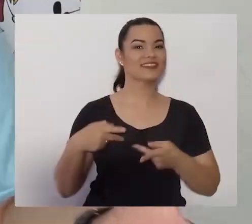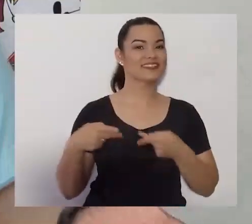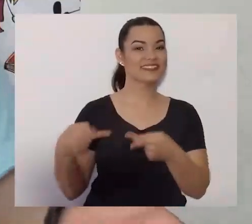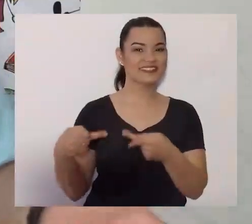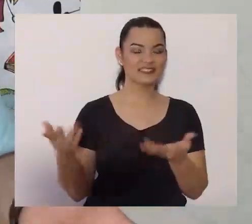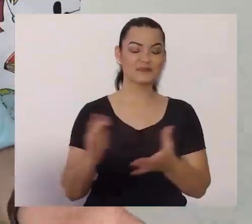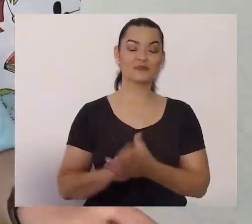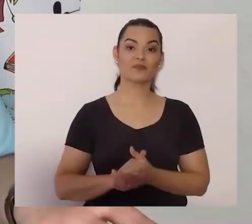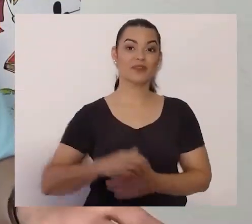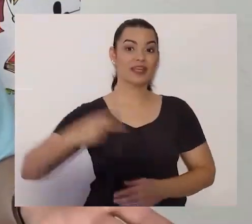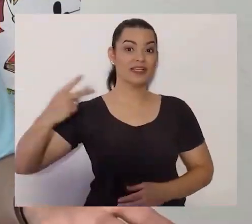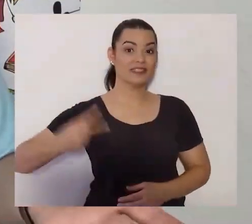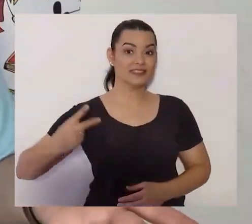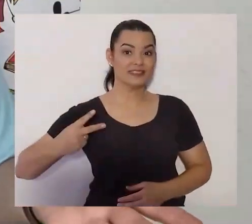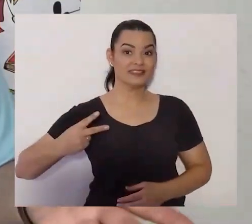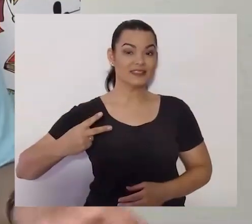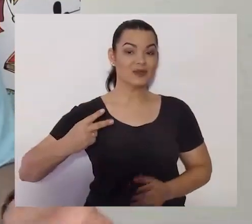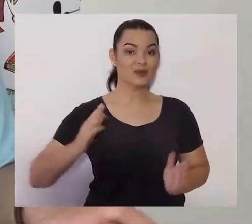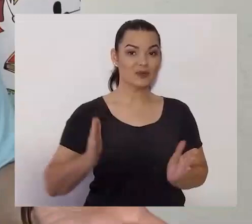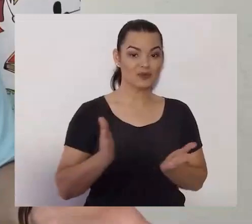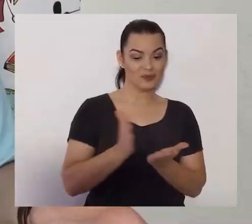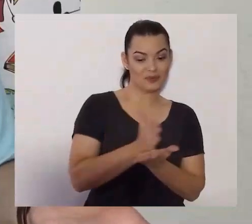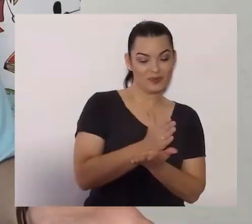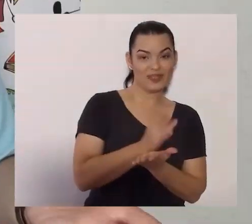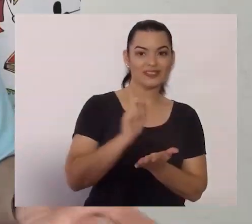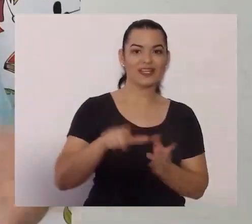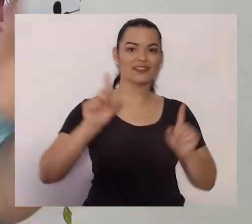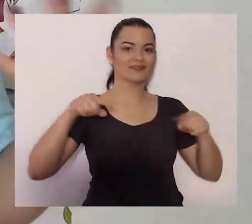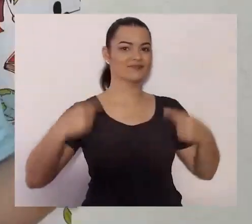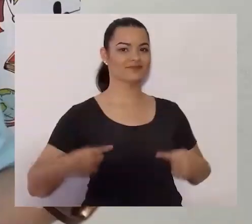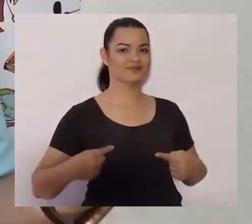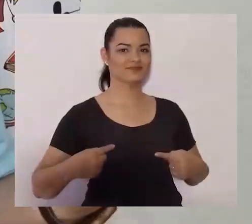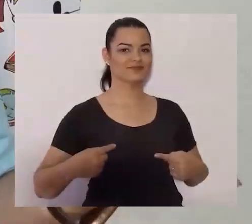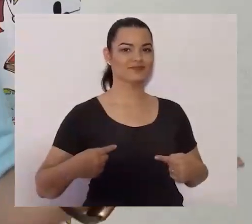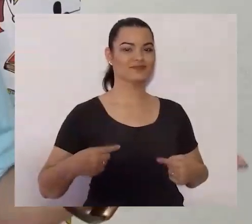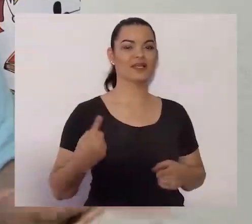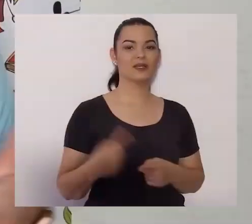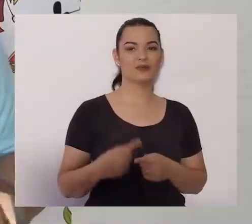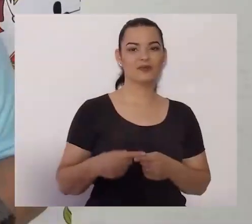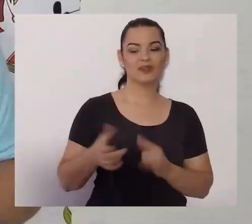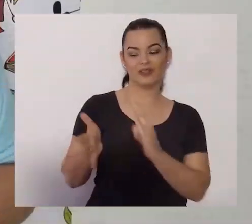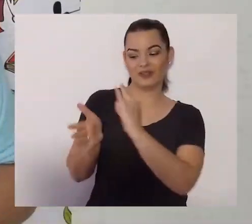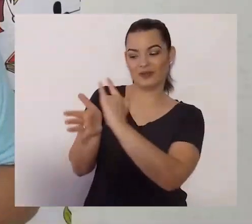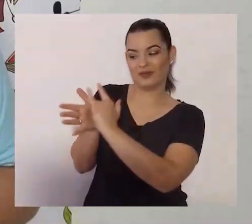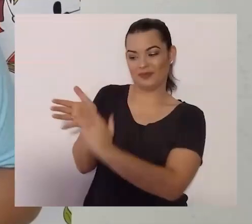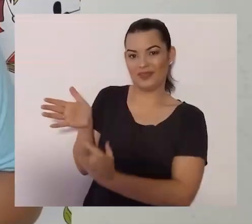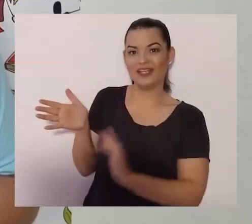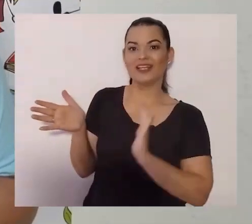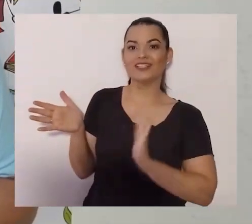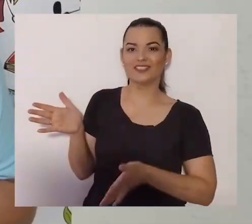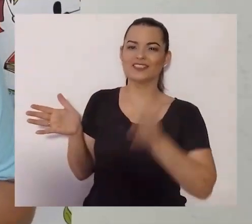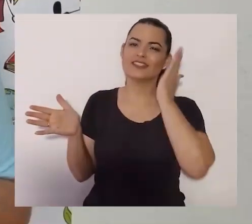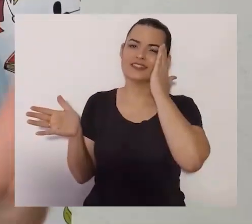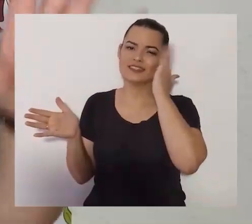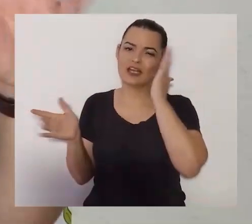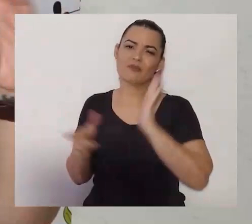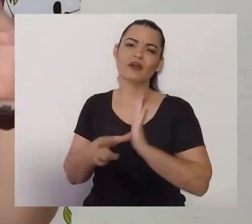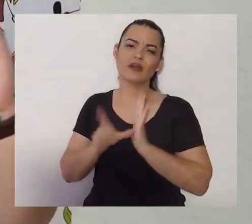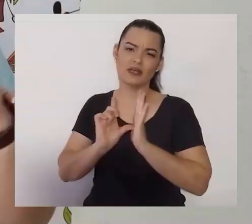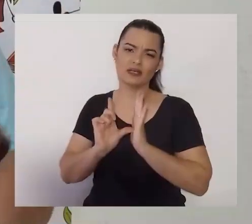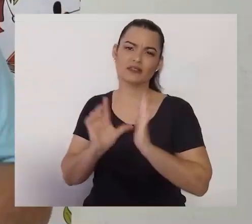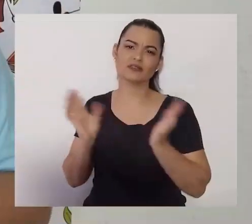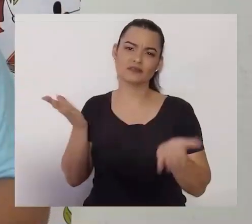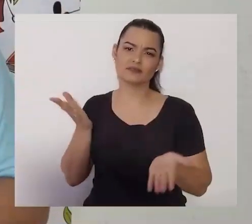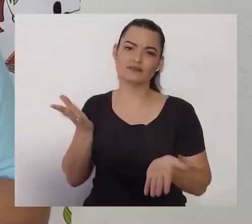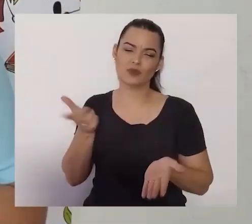ser o nosso desafio já, né? Porque preencher um formulário, aquele formulário que vocês sabem bem como funciona. Vocês